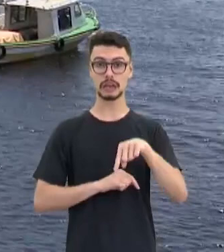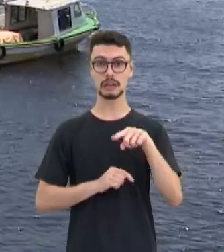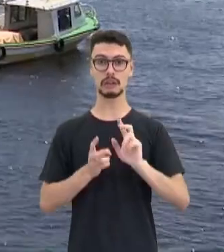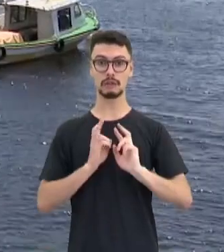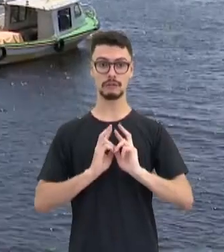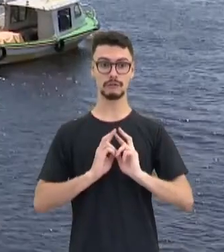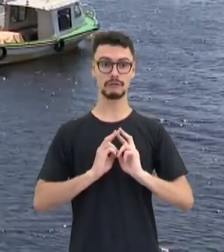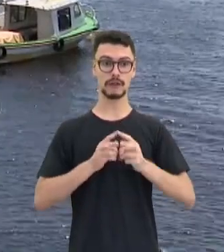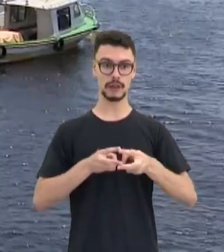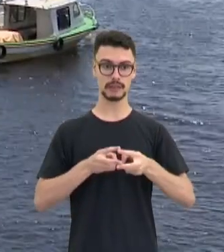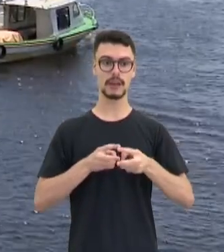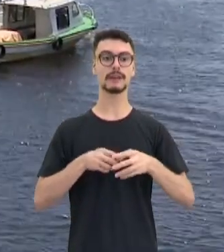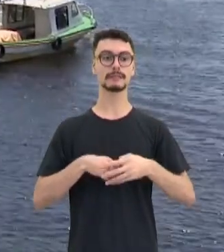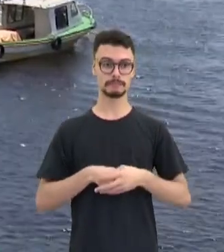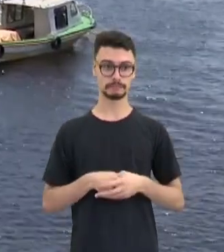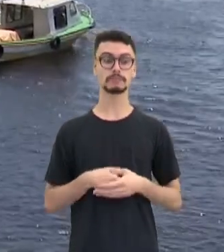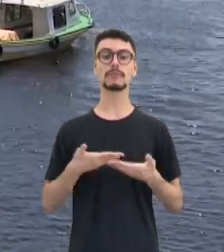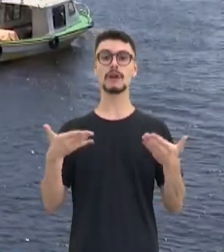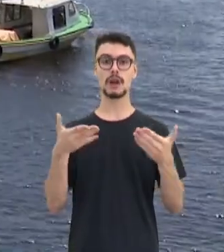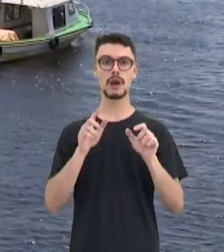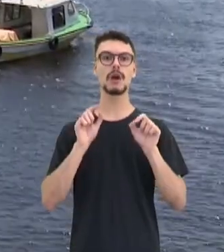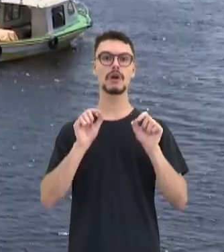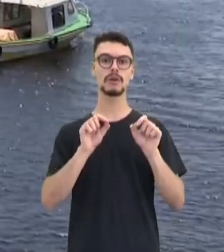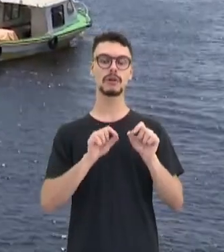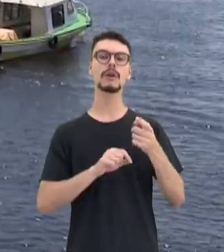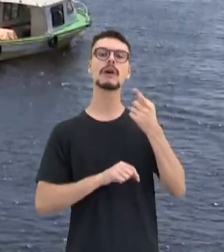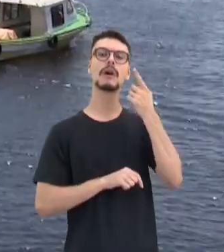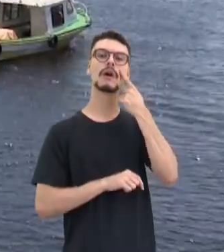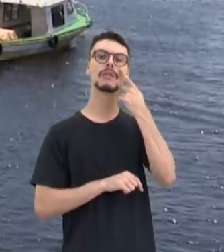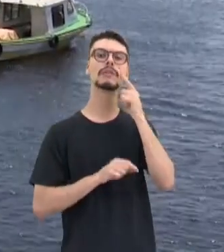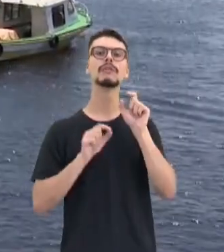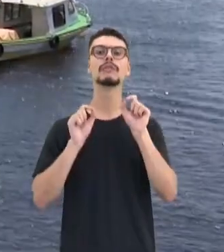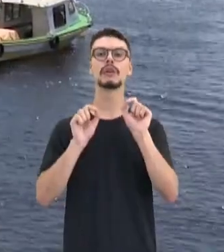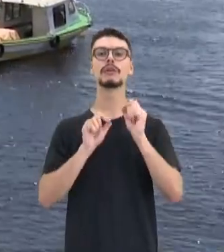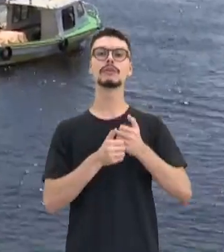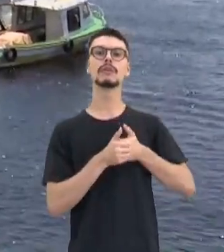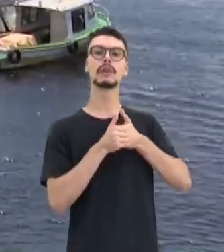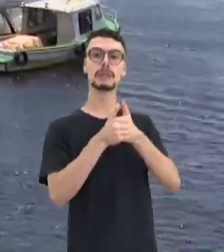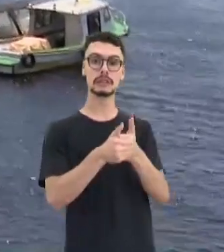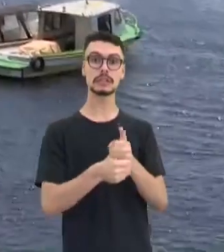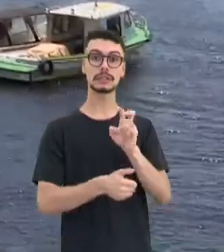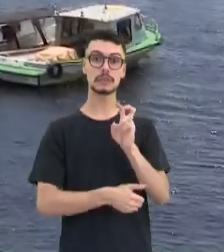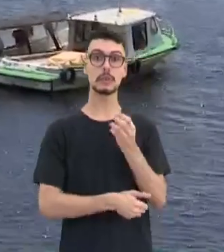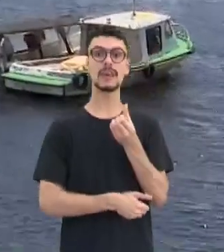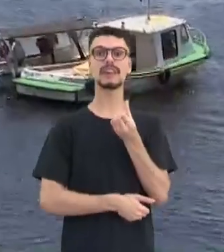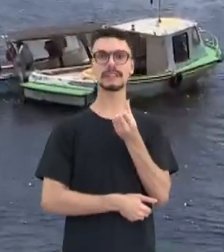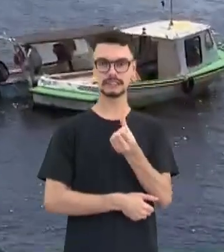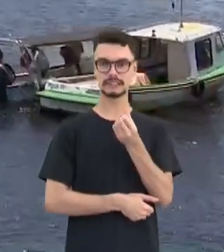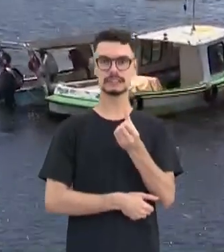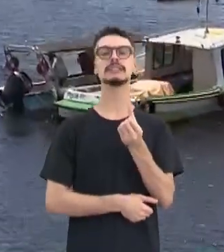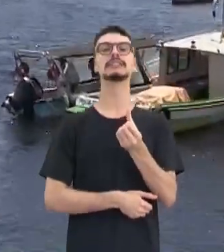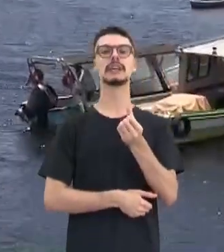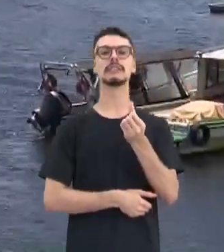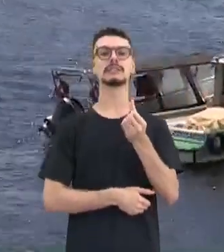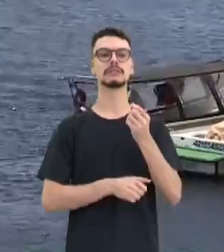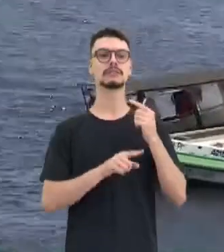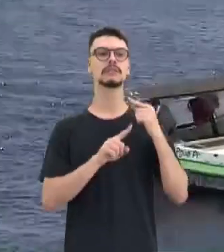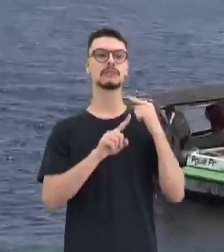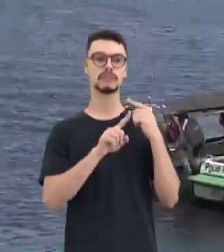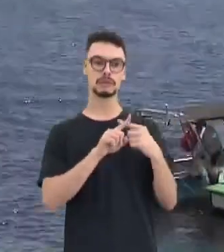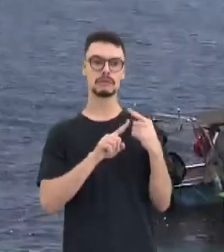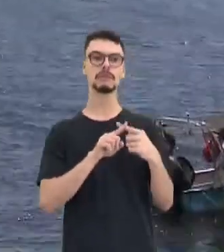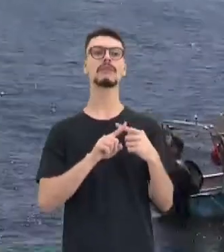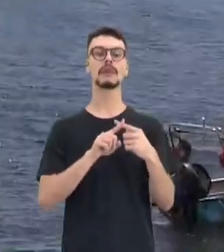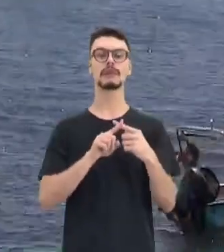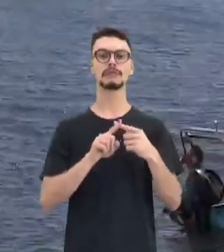A gente está acompanhando agora, Diana, a festa de número 56 da Padroeira, então, de Nossa Senhora, sob o título